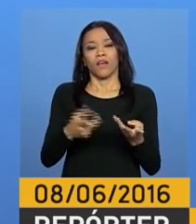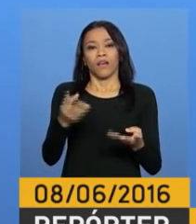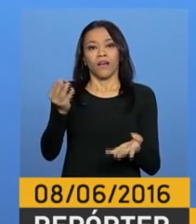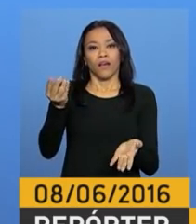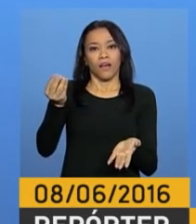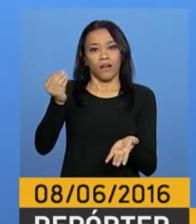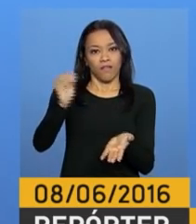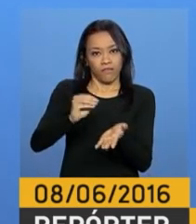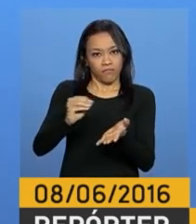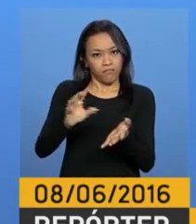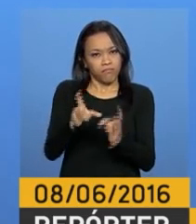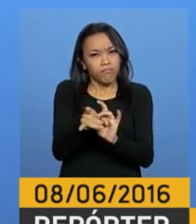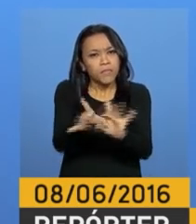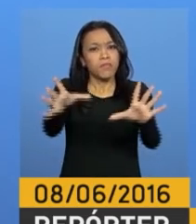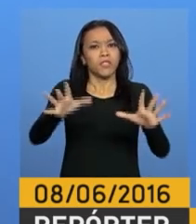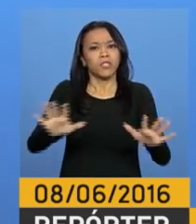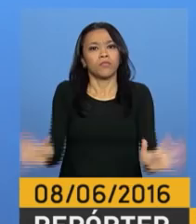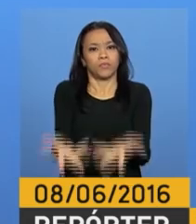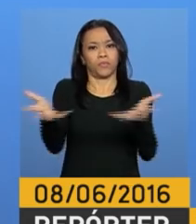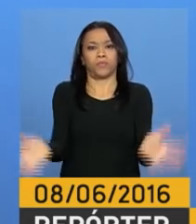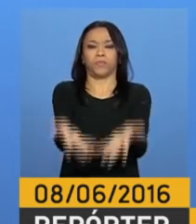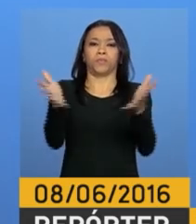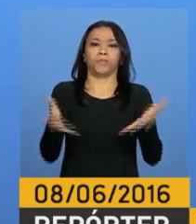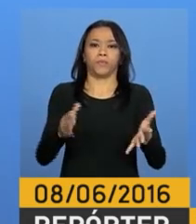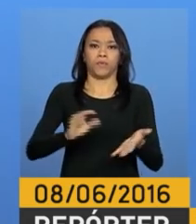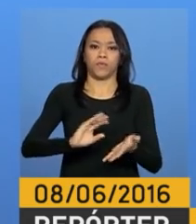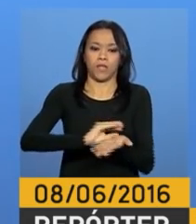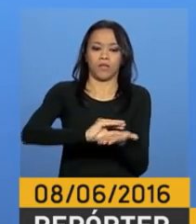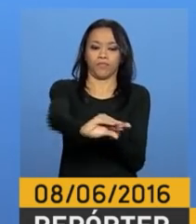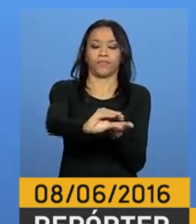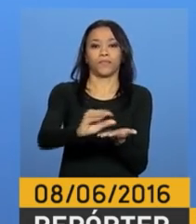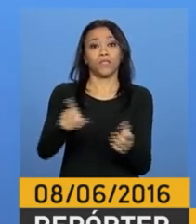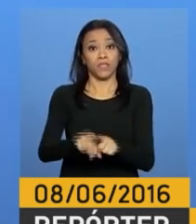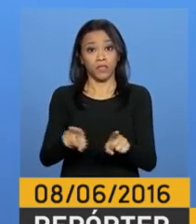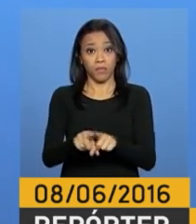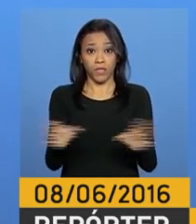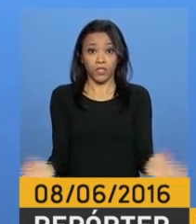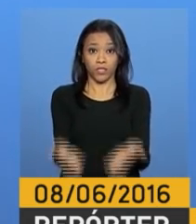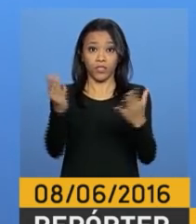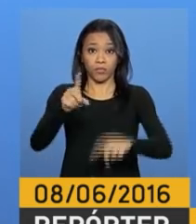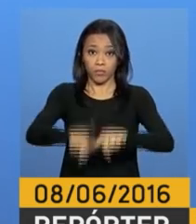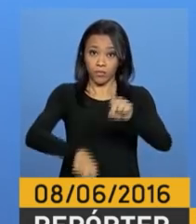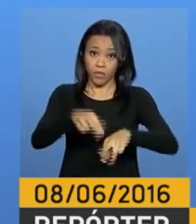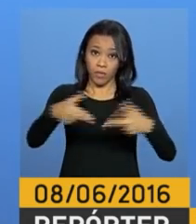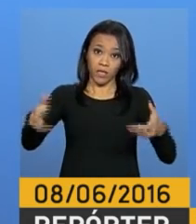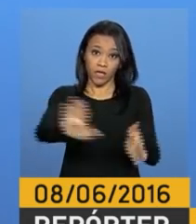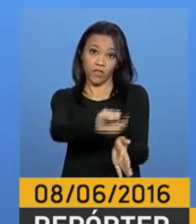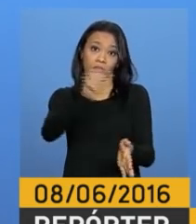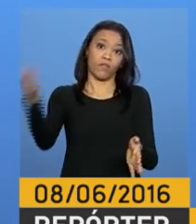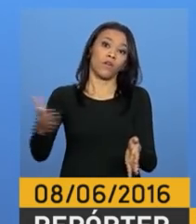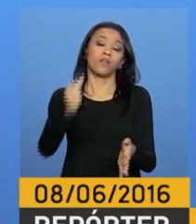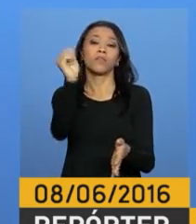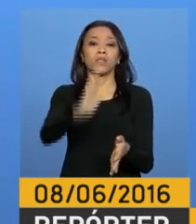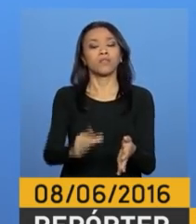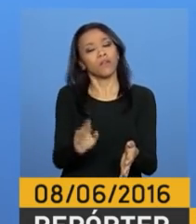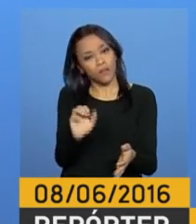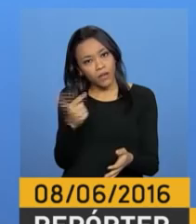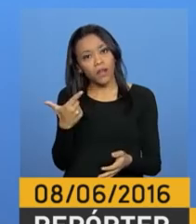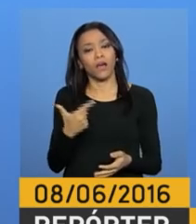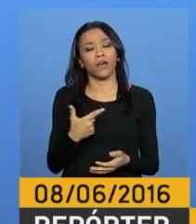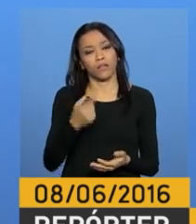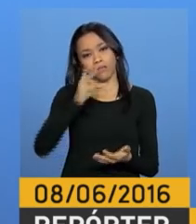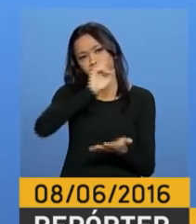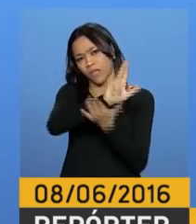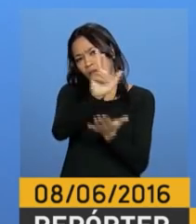em infraestrutura e a questão de crédito à exportação estímulo à exportação é natural que o Brasil tem muitos outros